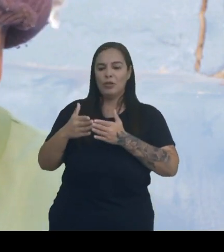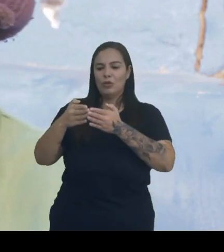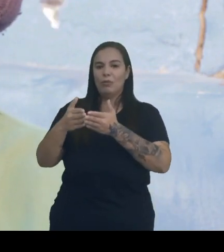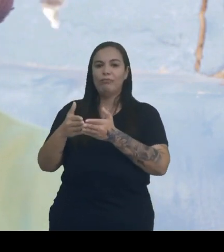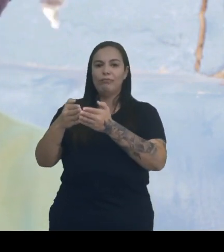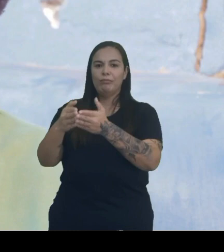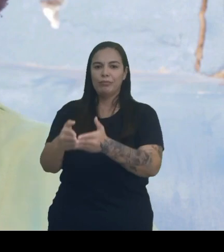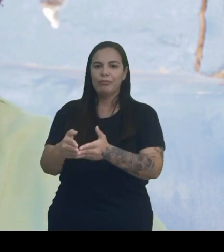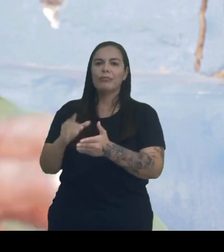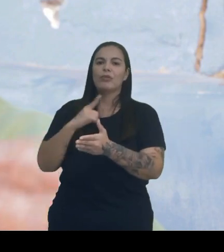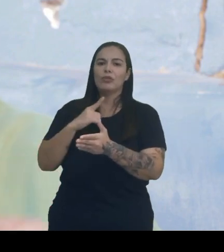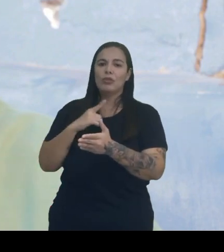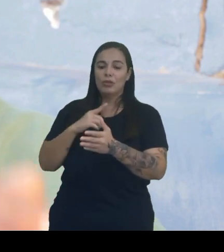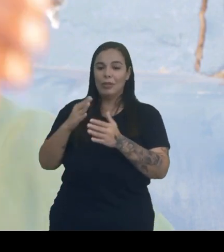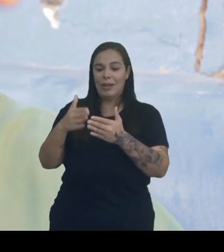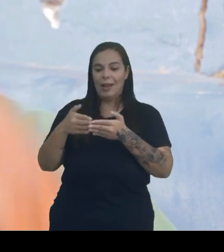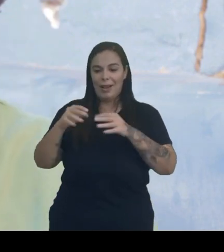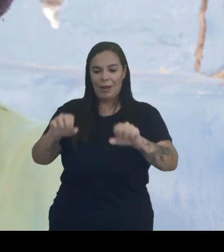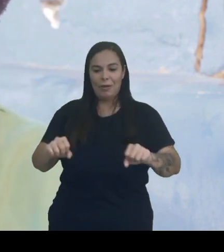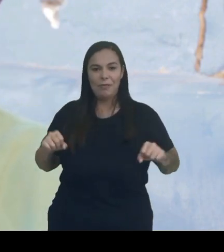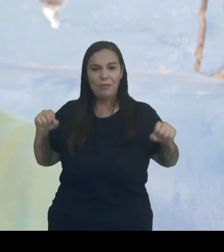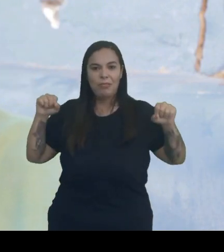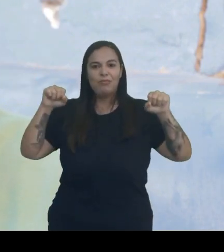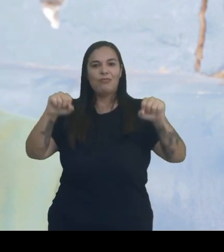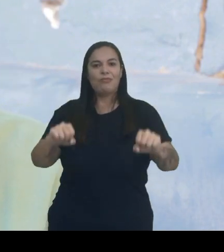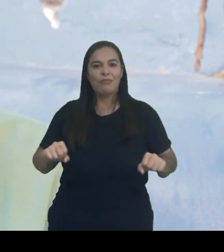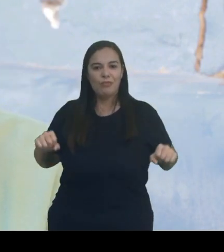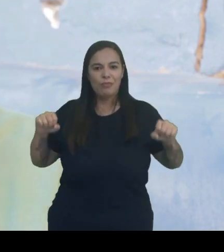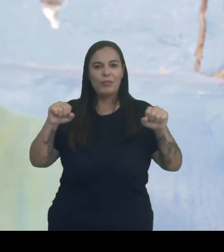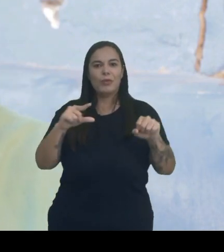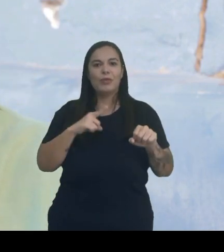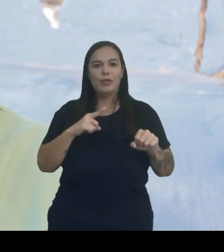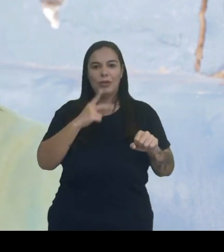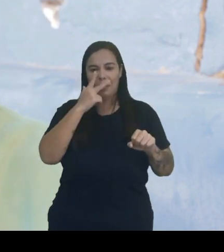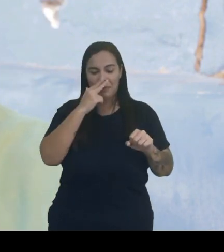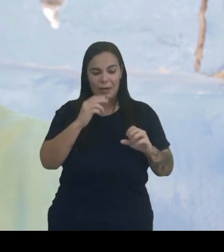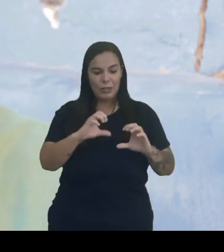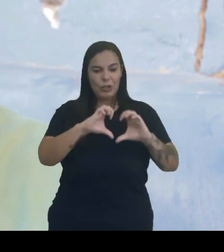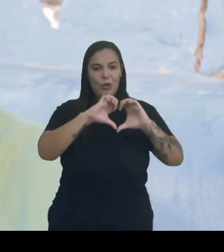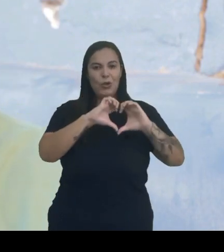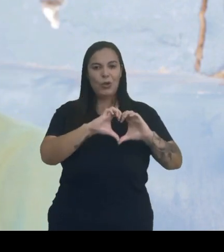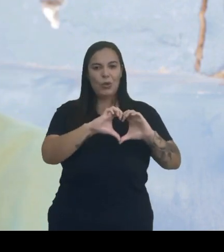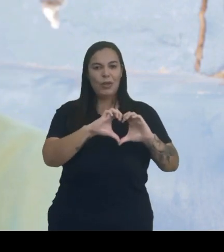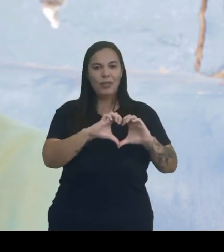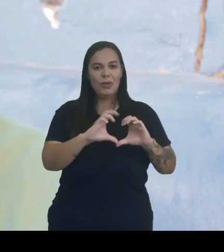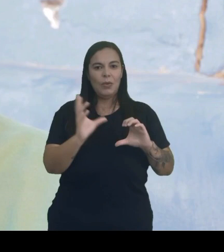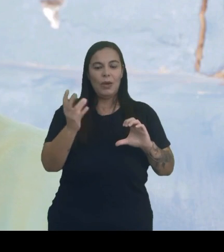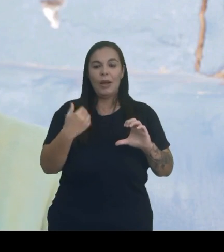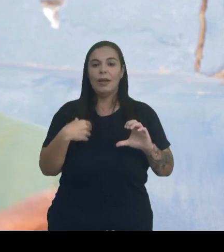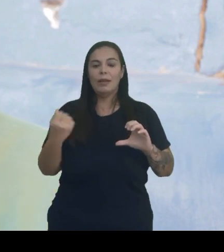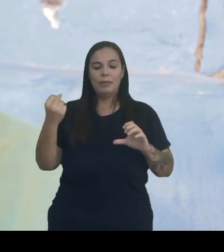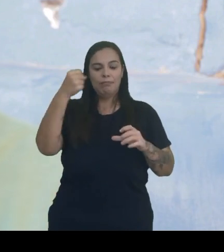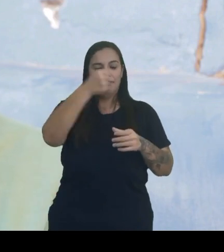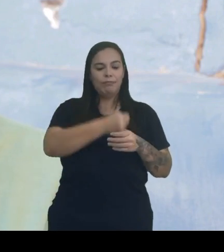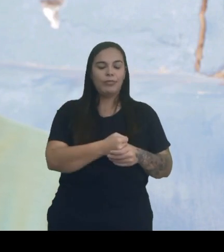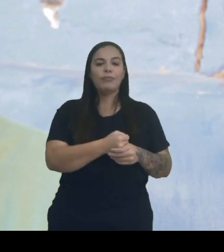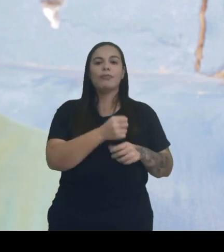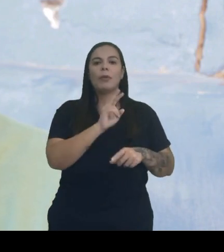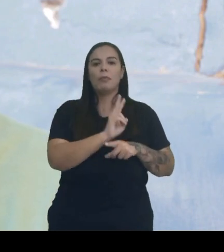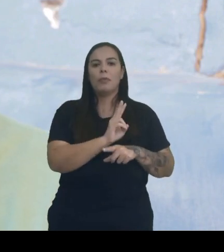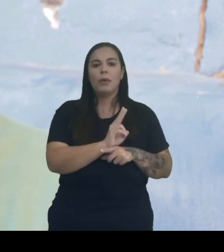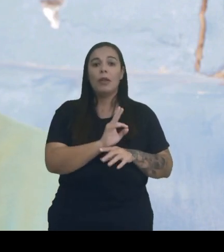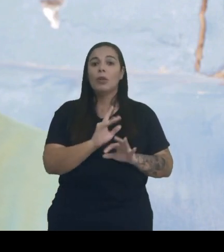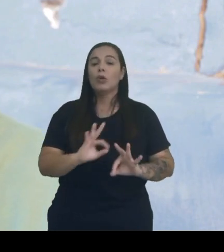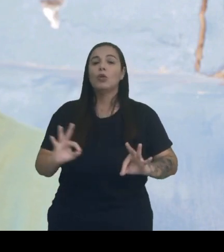dele tinham um buraco aí onde você está sentado, no fundo, tipo assim, um coração, tá entendendo? Que você botava um mastro, tudo ficou lá,